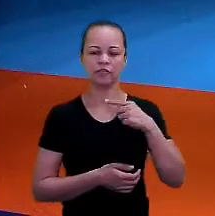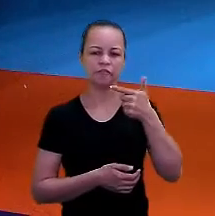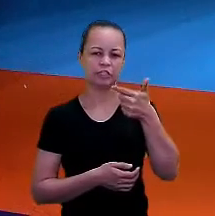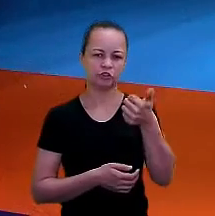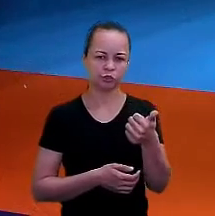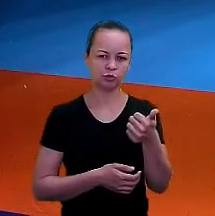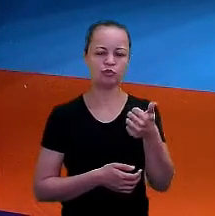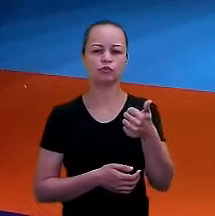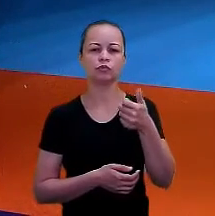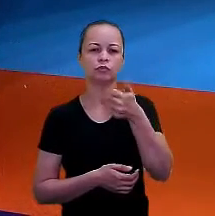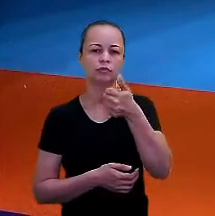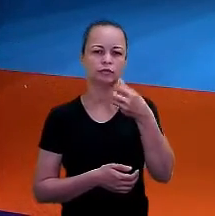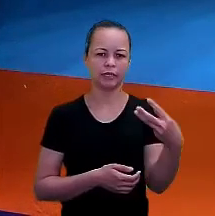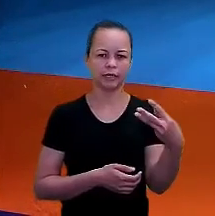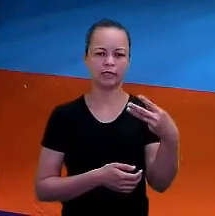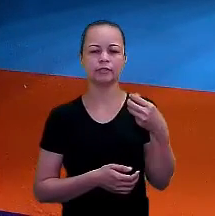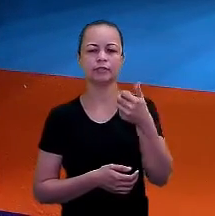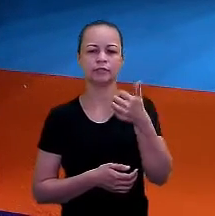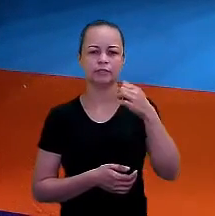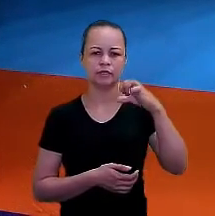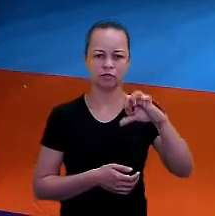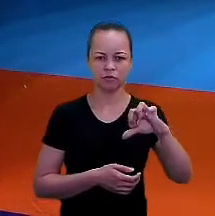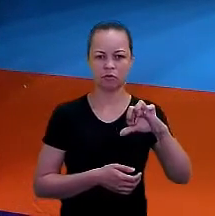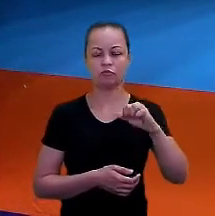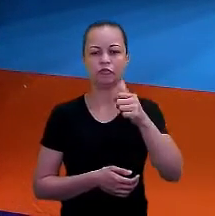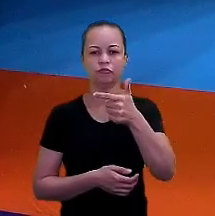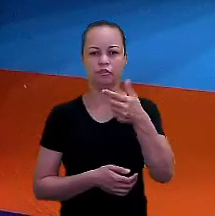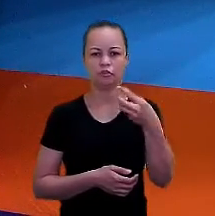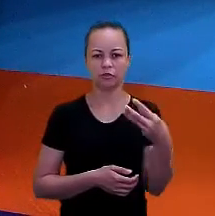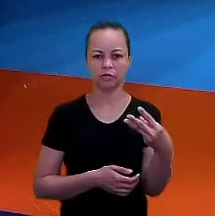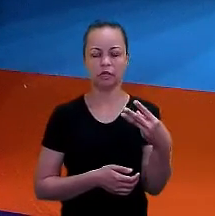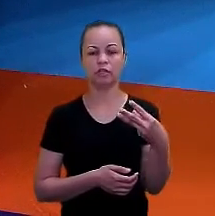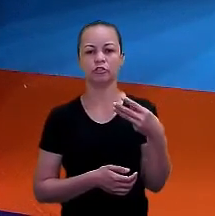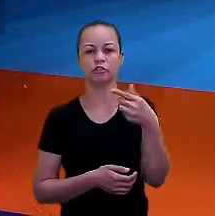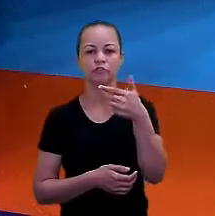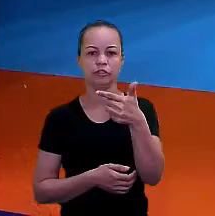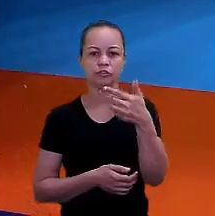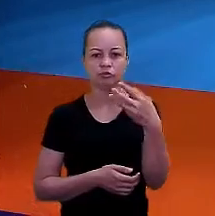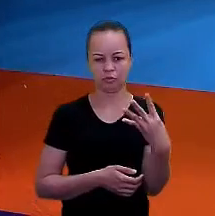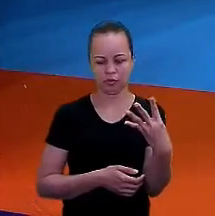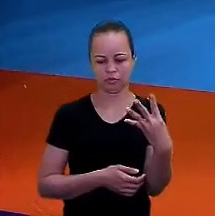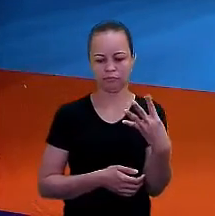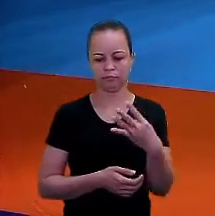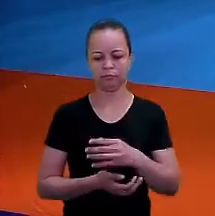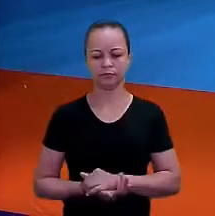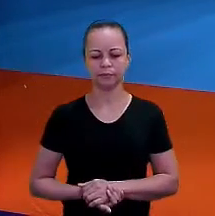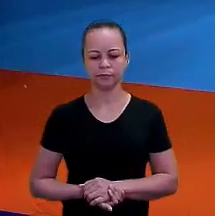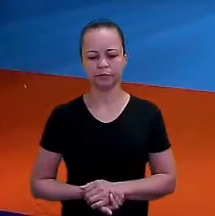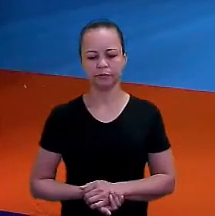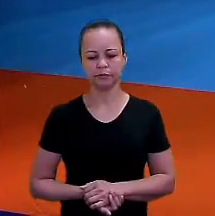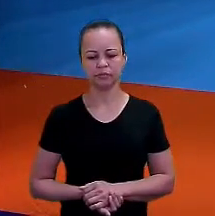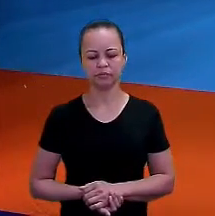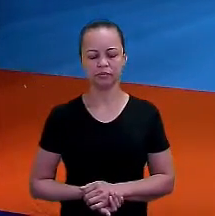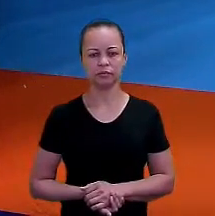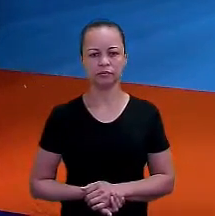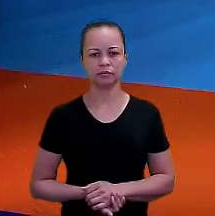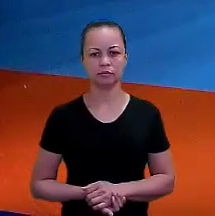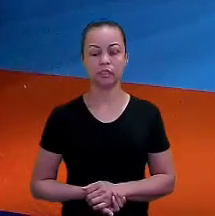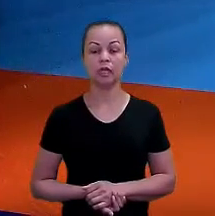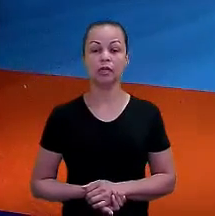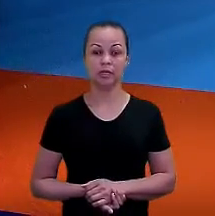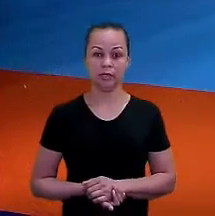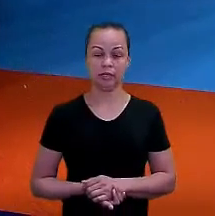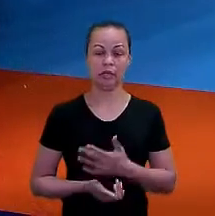21, 13, 19, 23 e 24. E cada